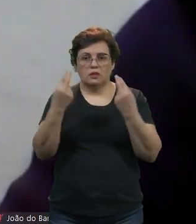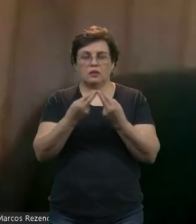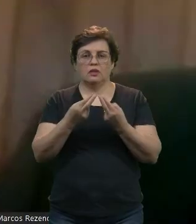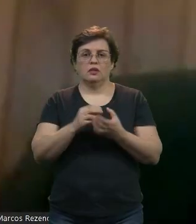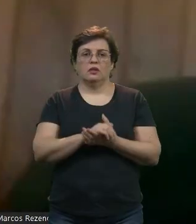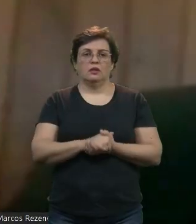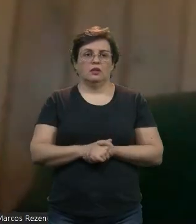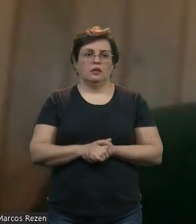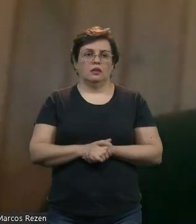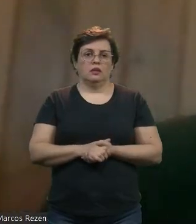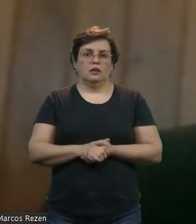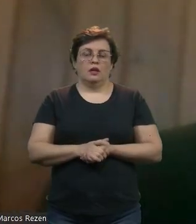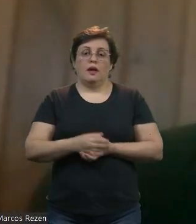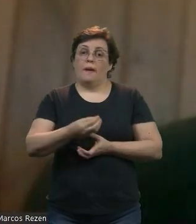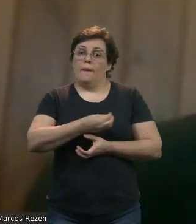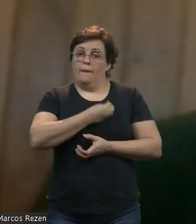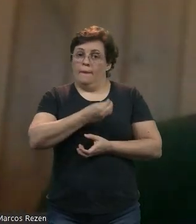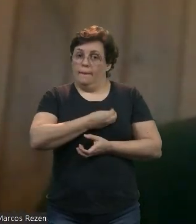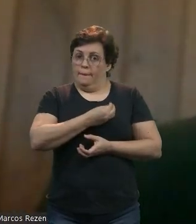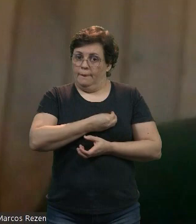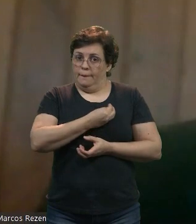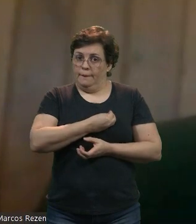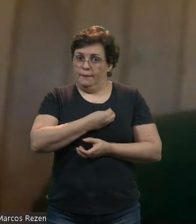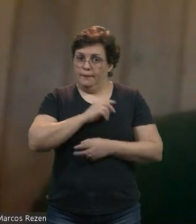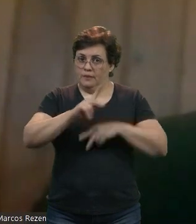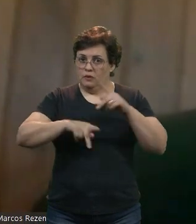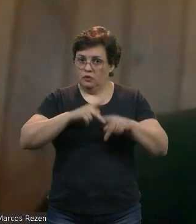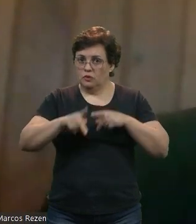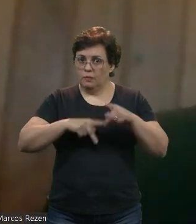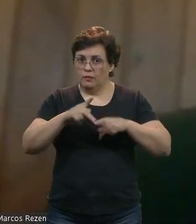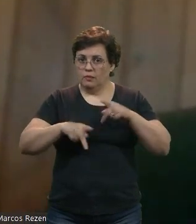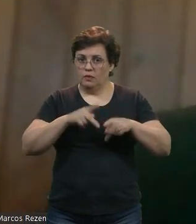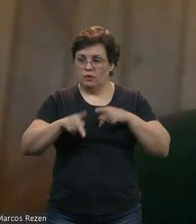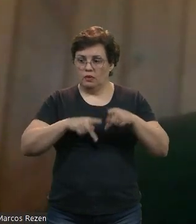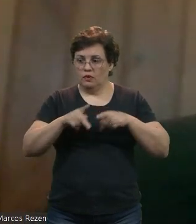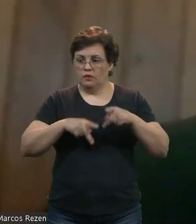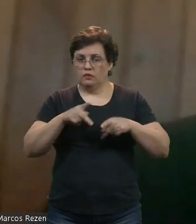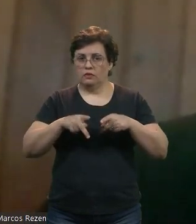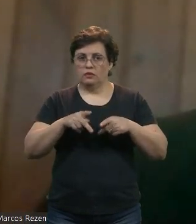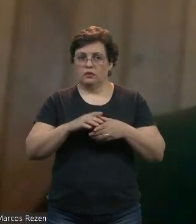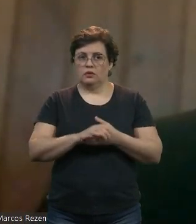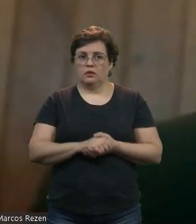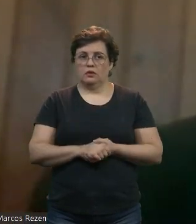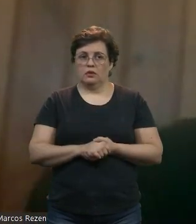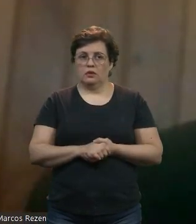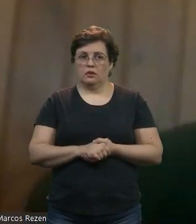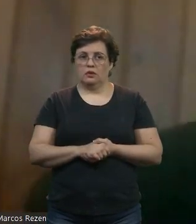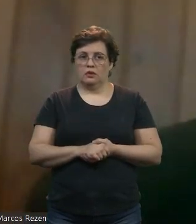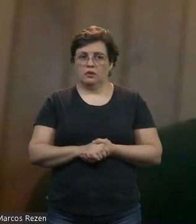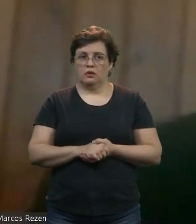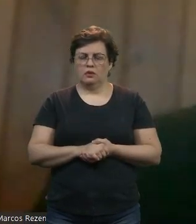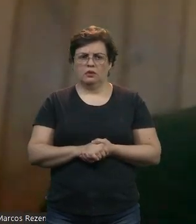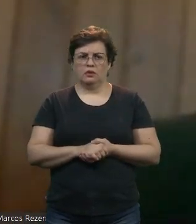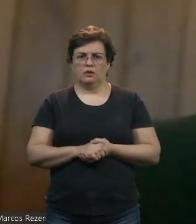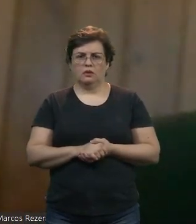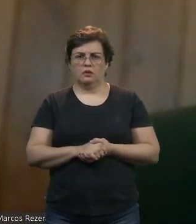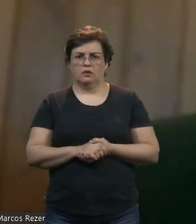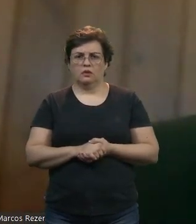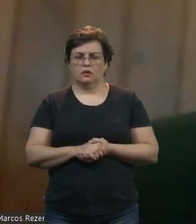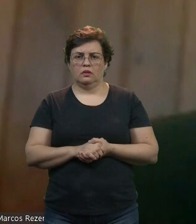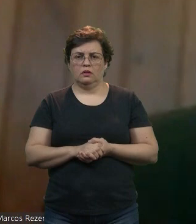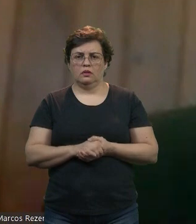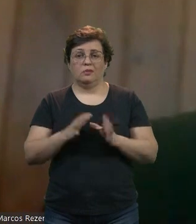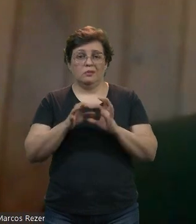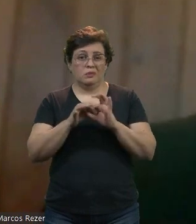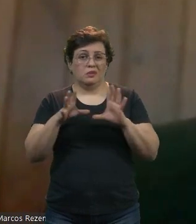Vereador João do Bar, a presença da participação popular nas nossas sessões estará garantida, desde